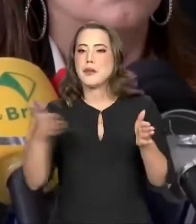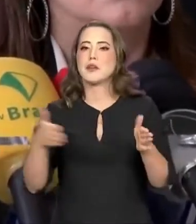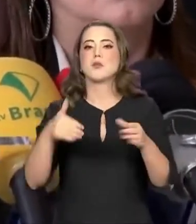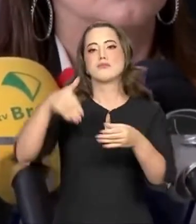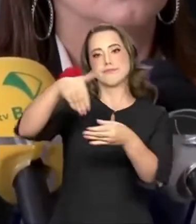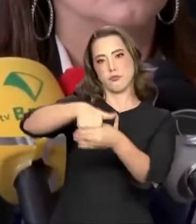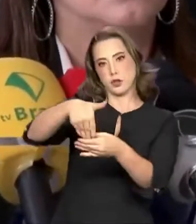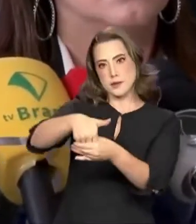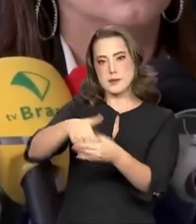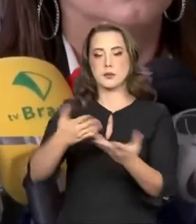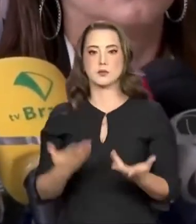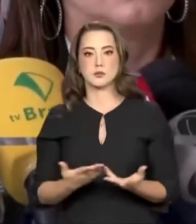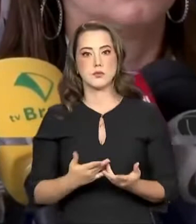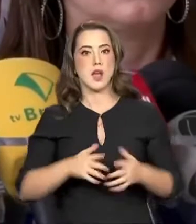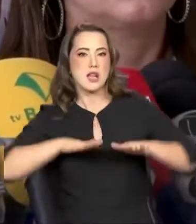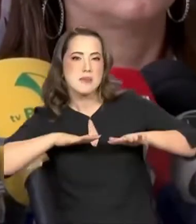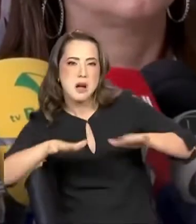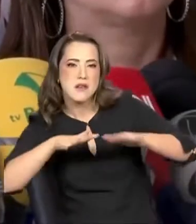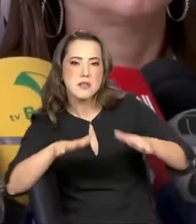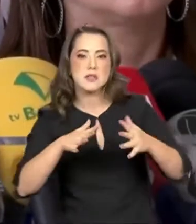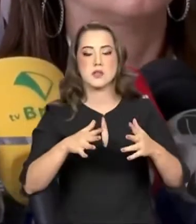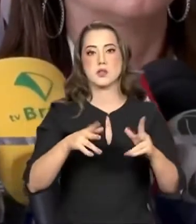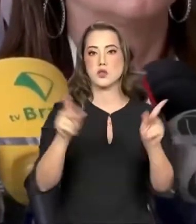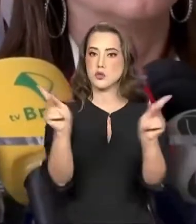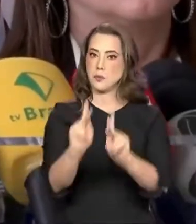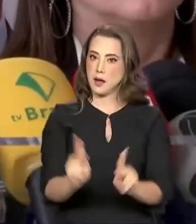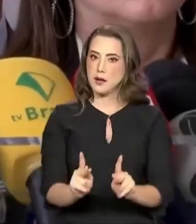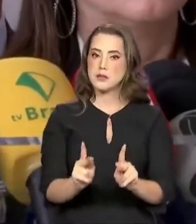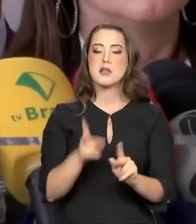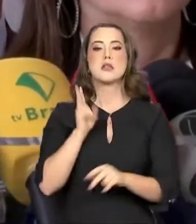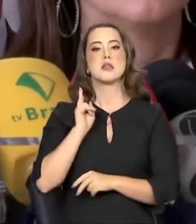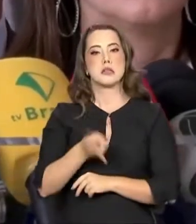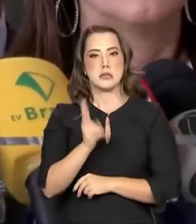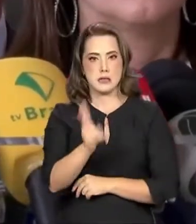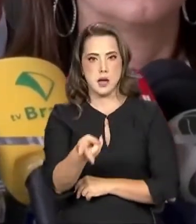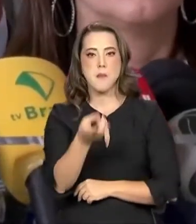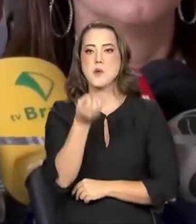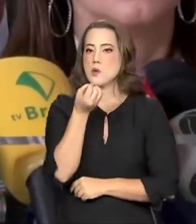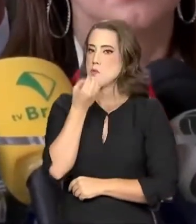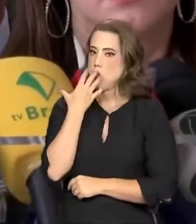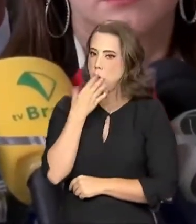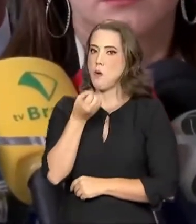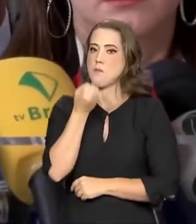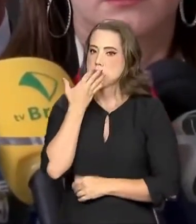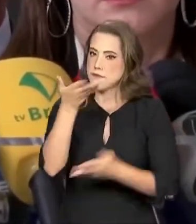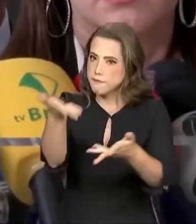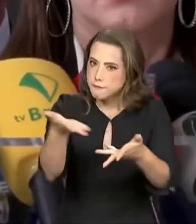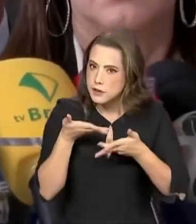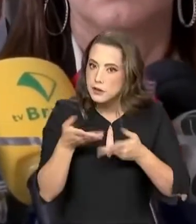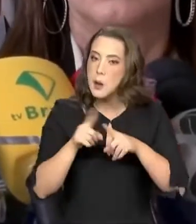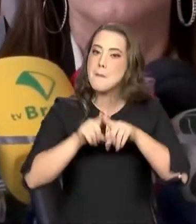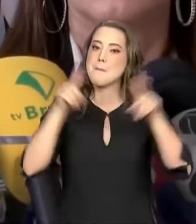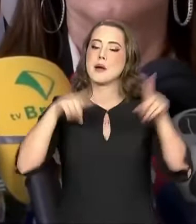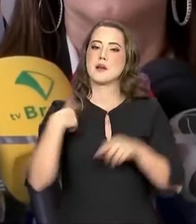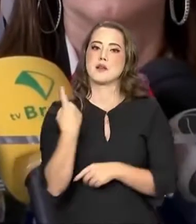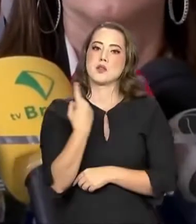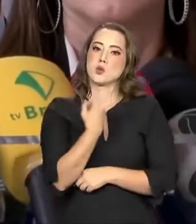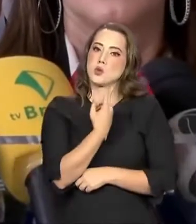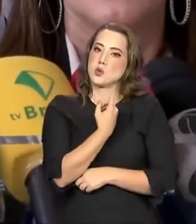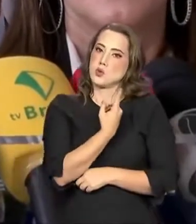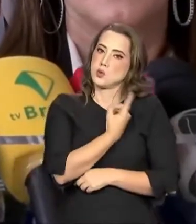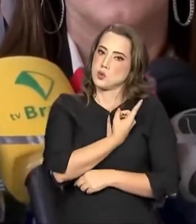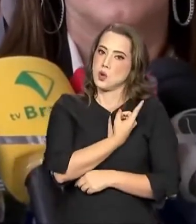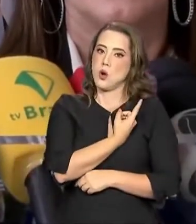As manifestações pacíficas sempre serão bem-vindas. Mas os nossos métodos